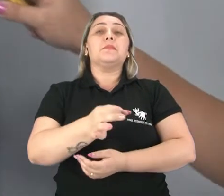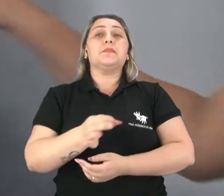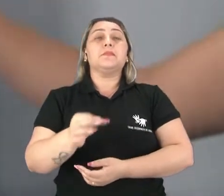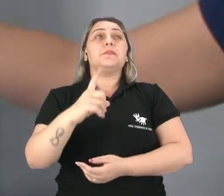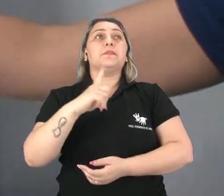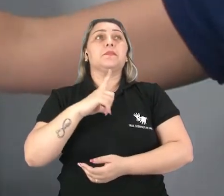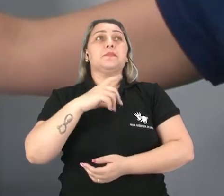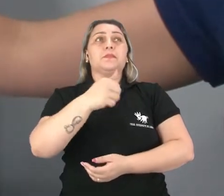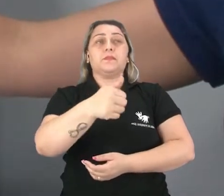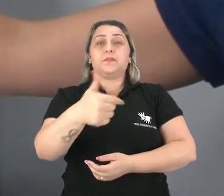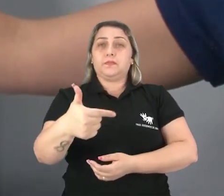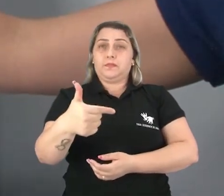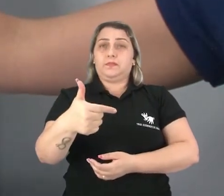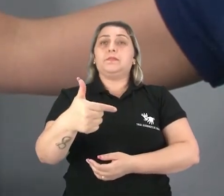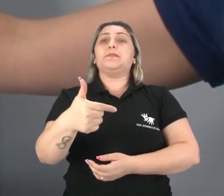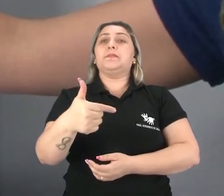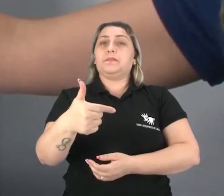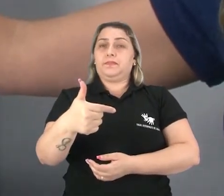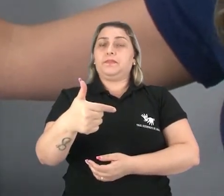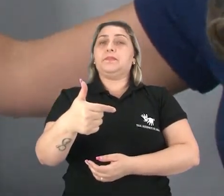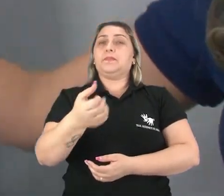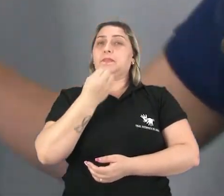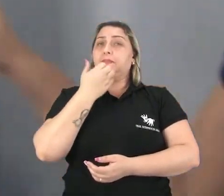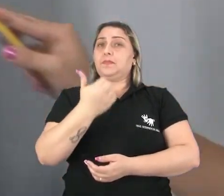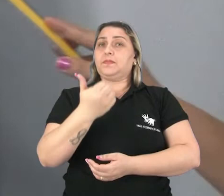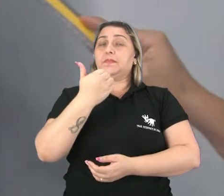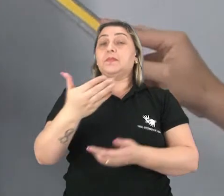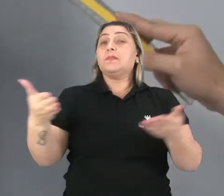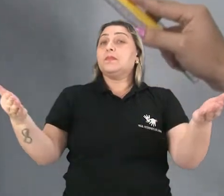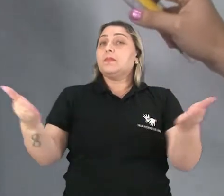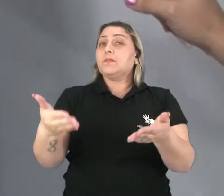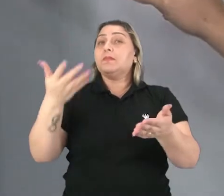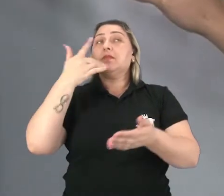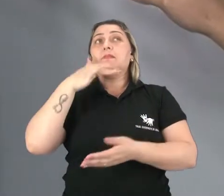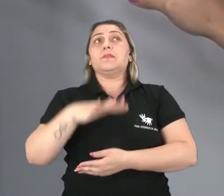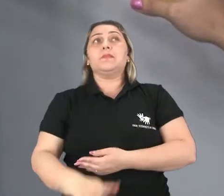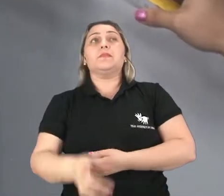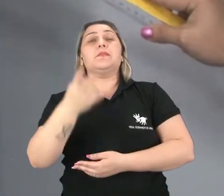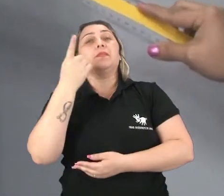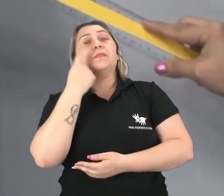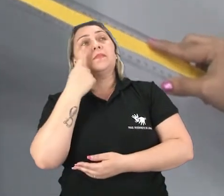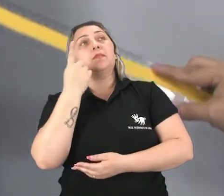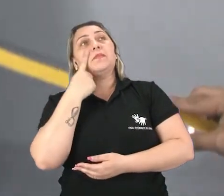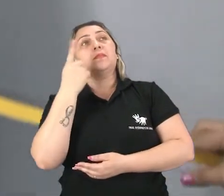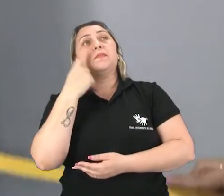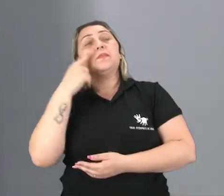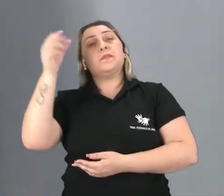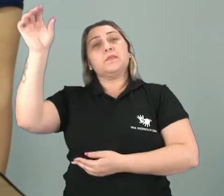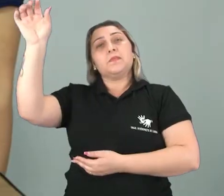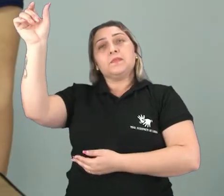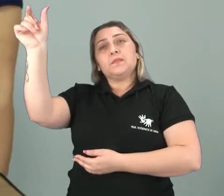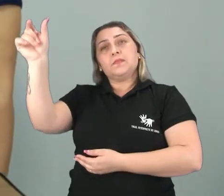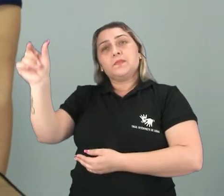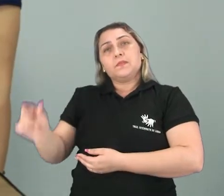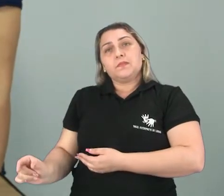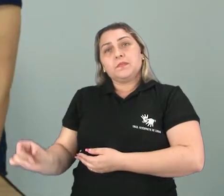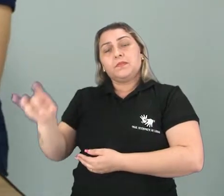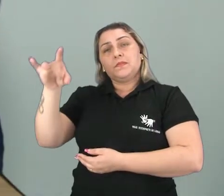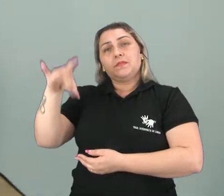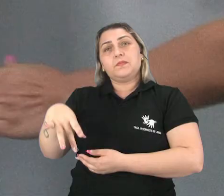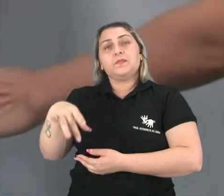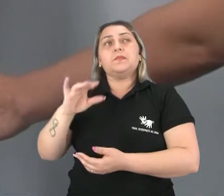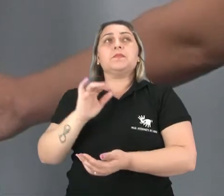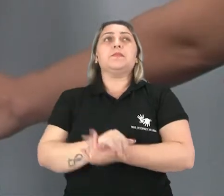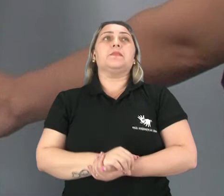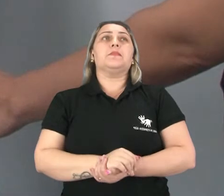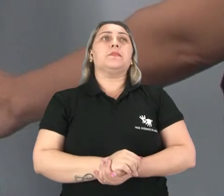tampinha tínhamos 12. Muito bem. Agora, crianças, observem comigo essa última coluna.